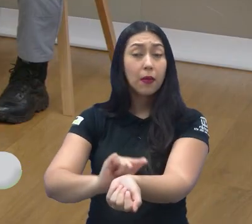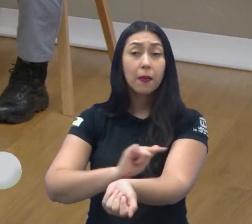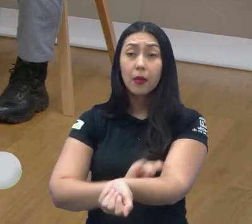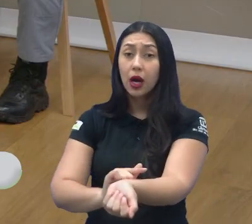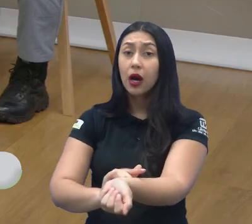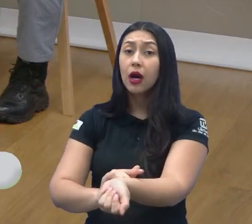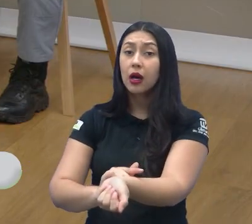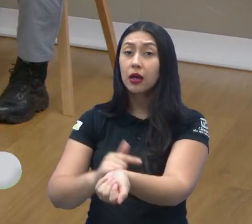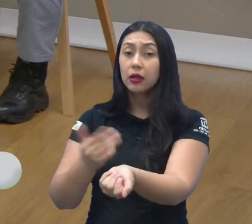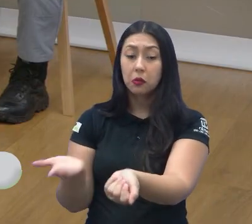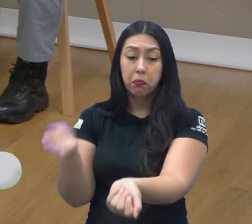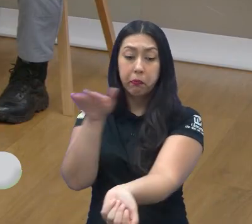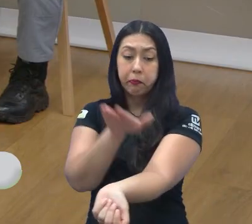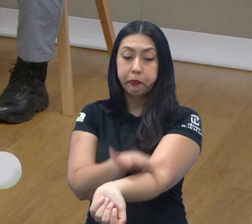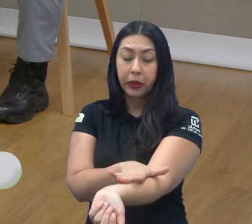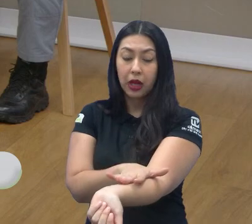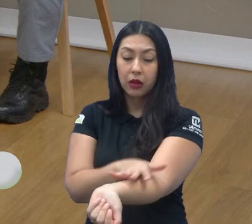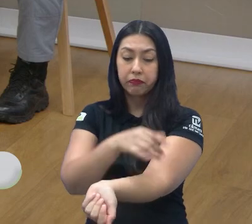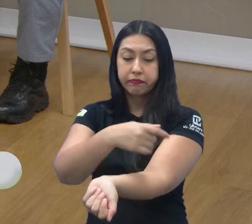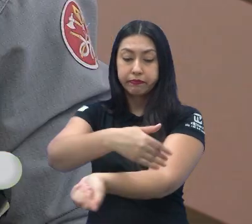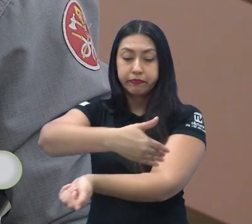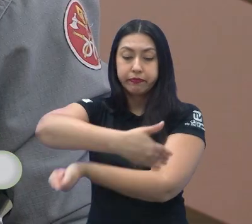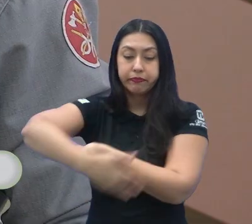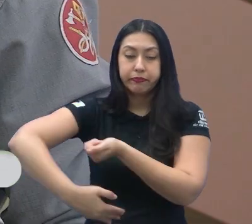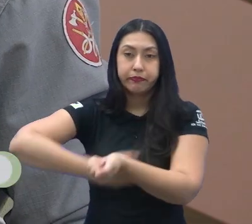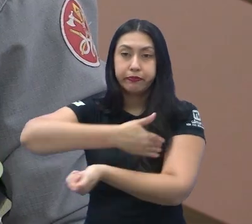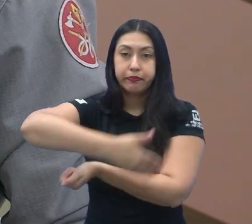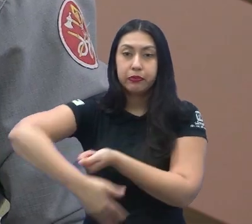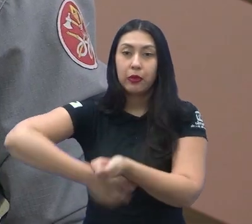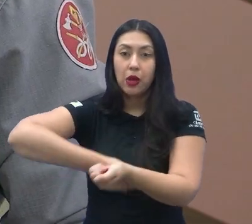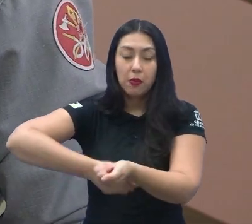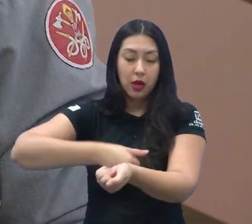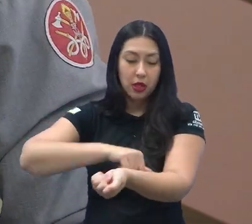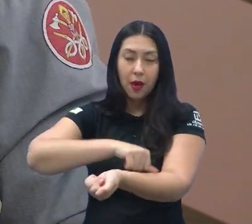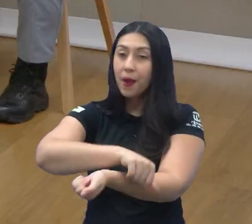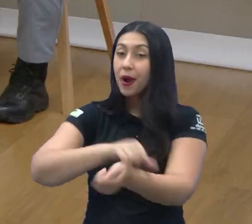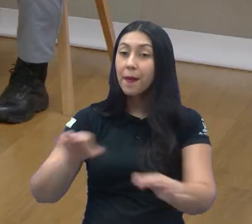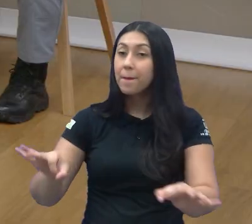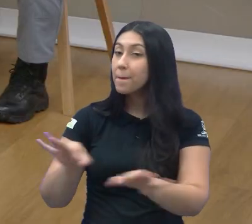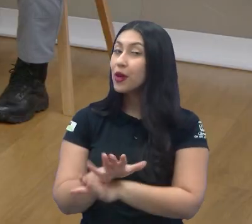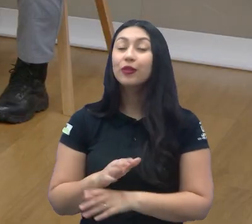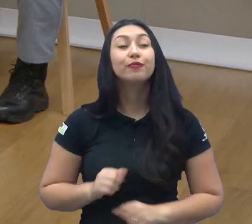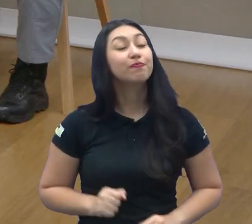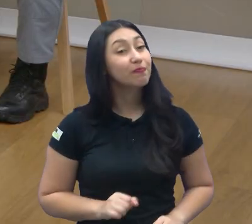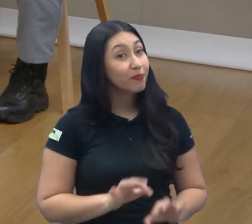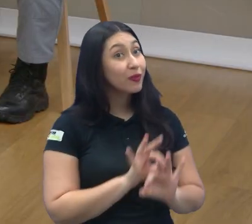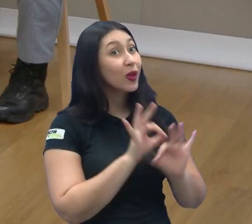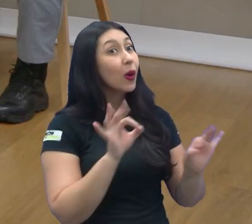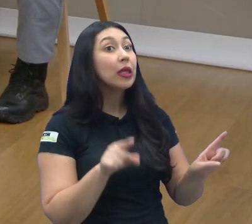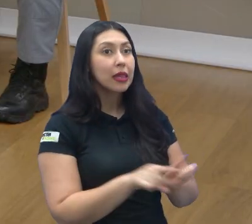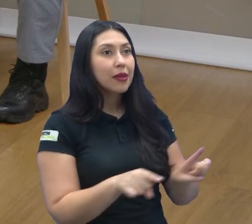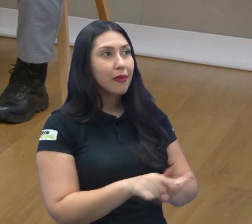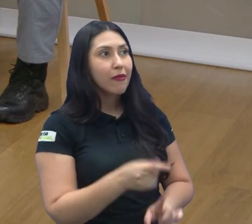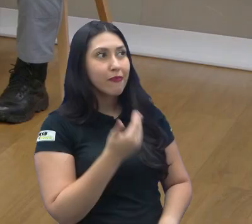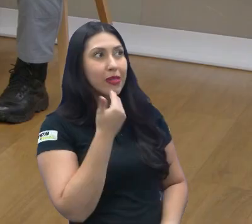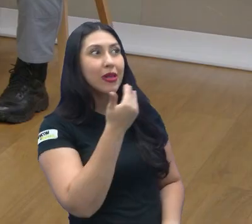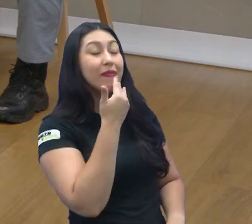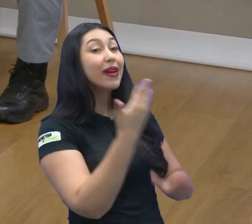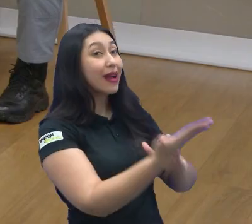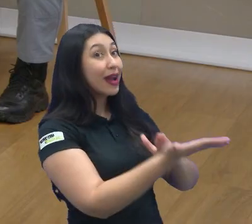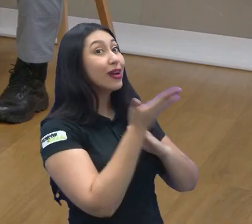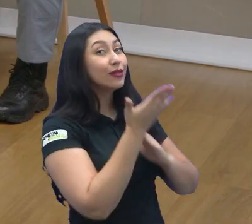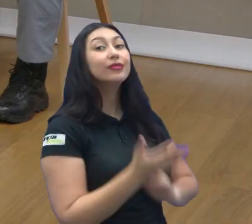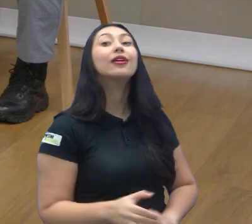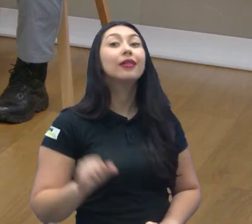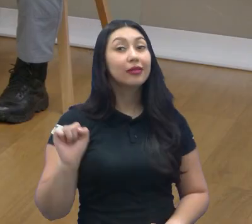um equipamento aqui, um elemento esterilizado, já é um curativo. Ótimo, e corre para o socorro, né? Principalmente, vai